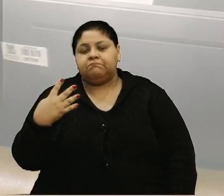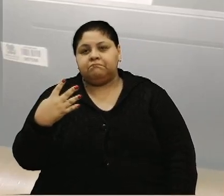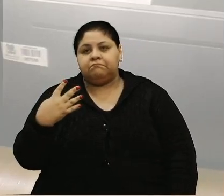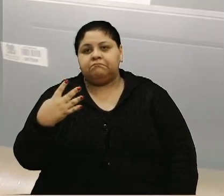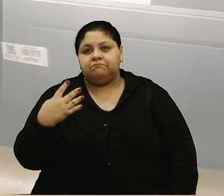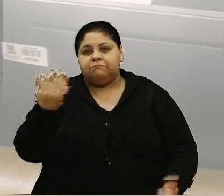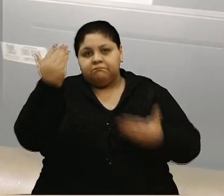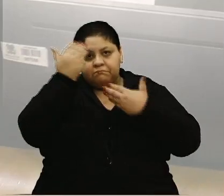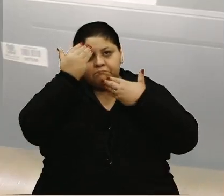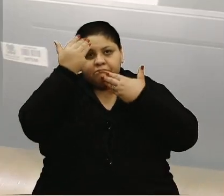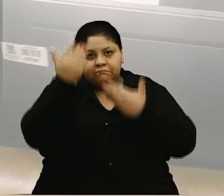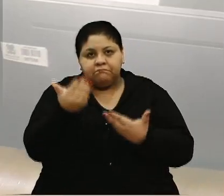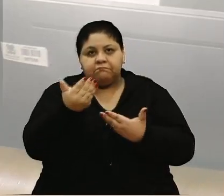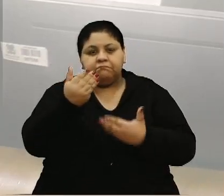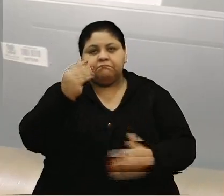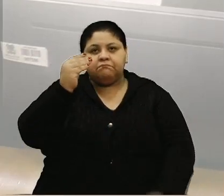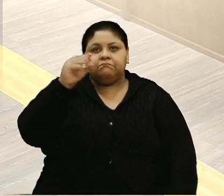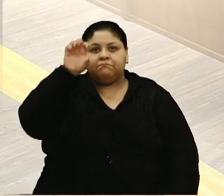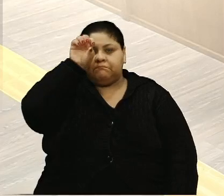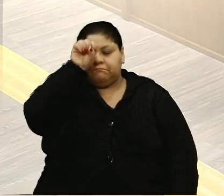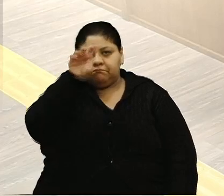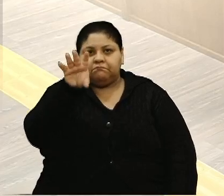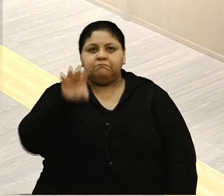providências, agradeço. Elisandro Fiuza.